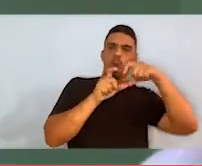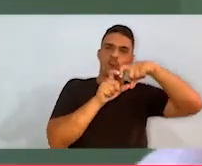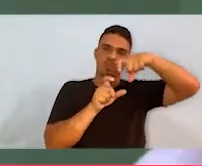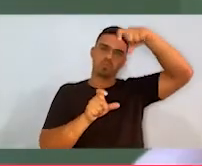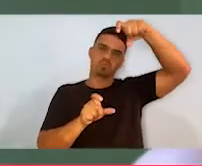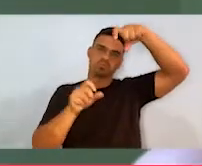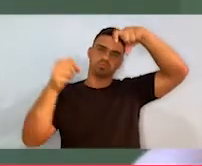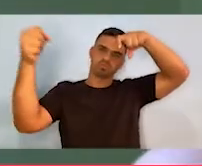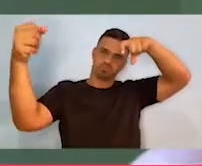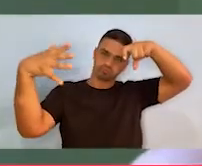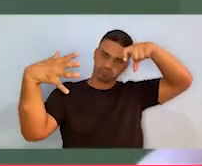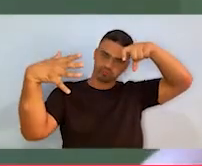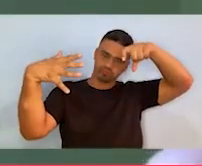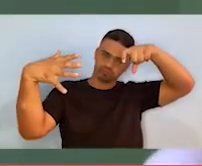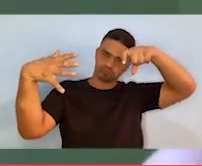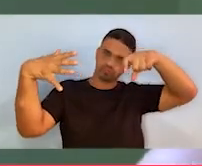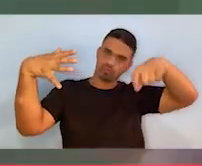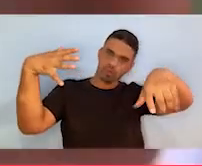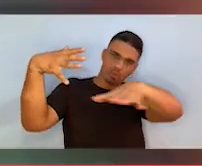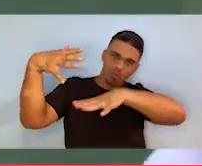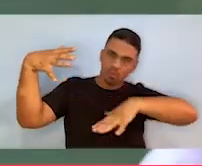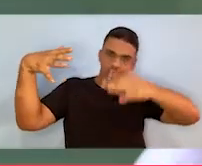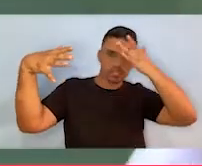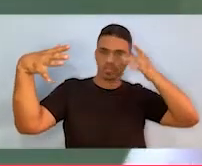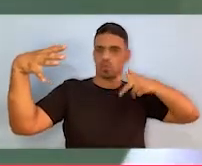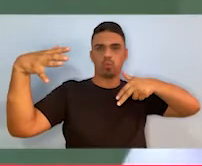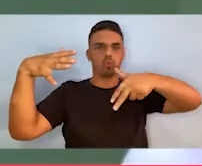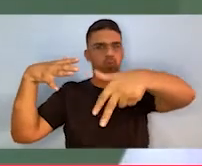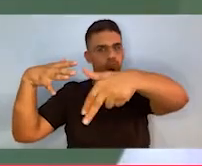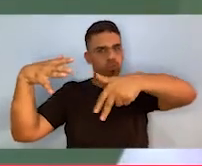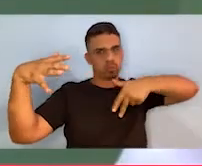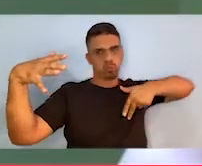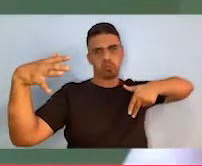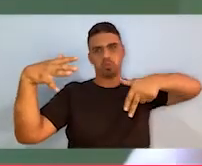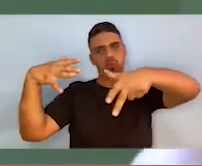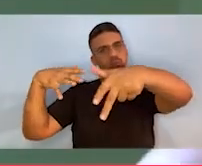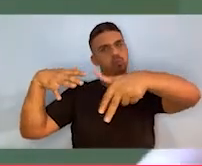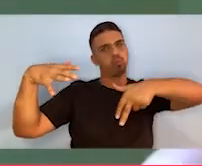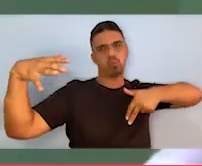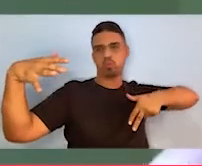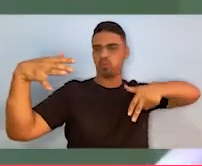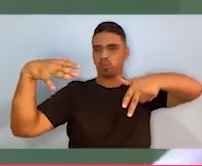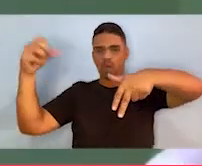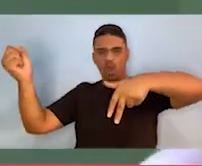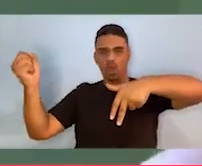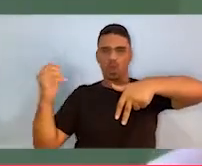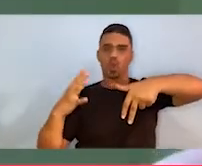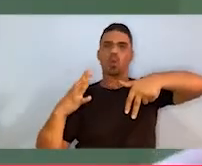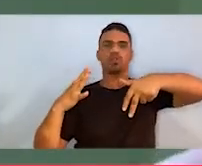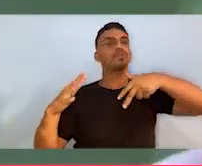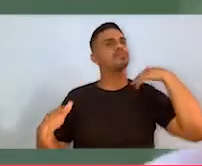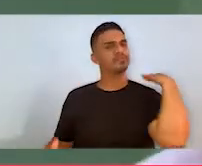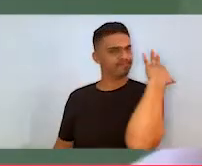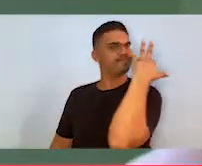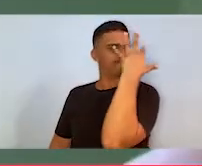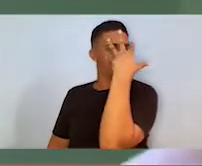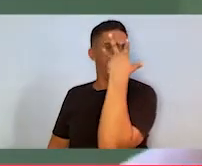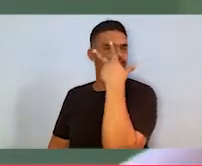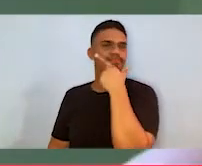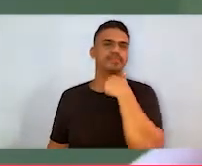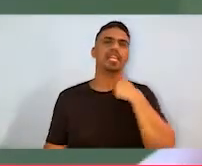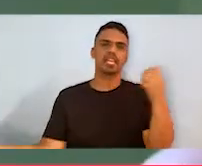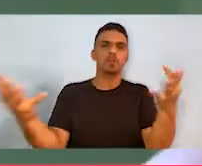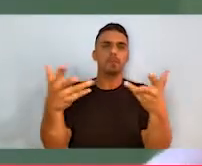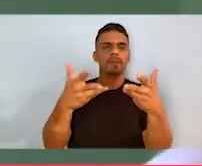No topo da igreja projetada no chão, e quando os personagens passam, eles são iluminados por aquela luz. Nossa, esse é o tipo de coisa que fica lindo,